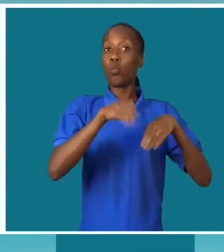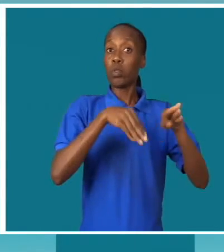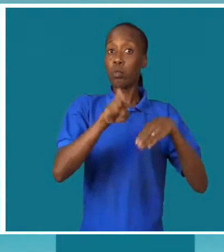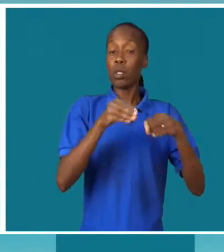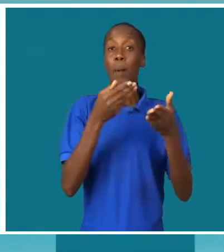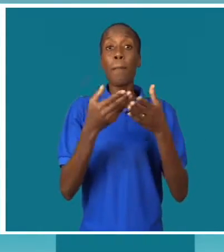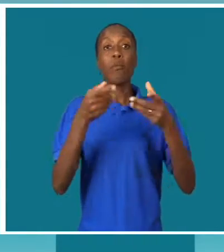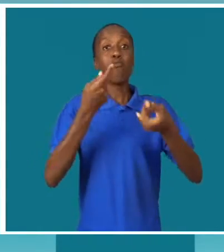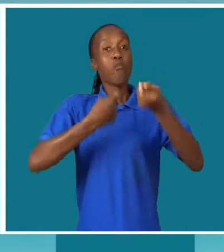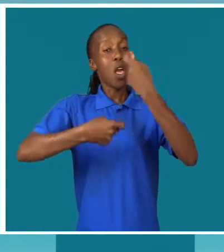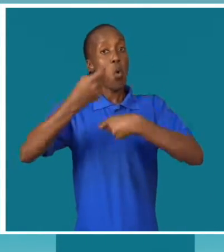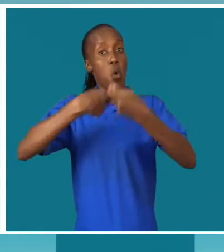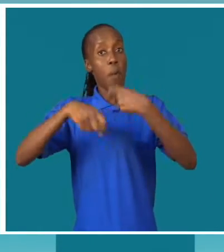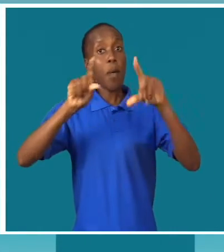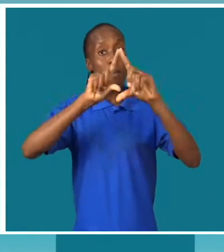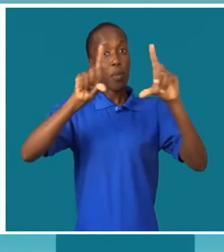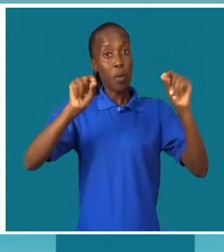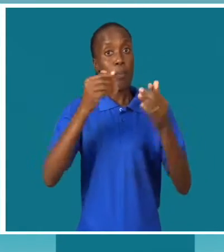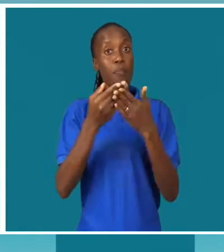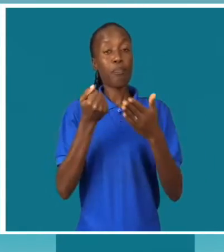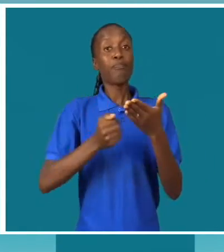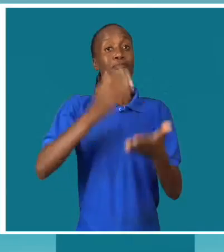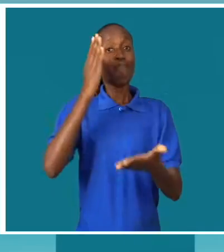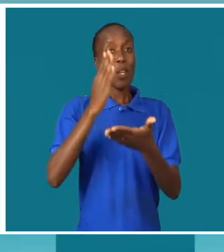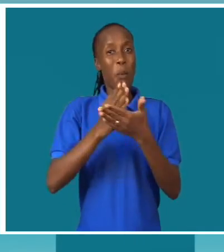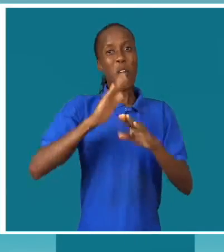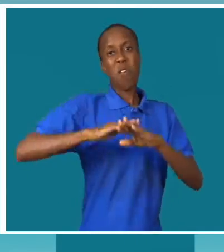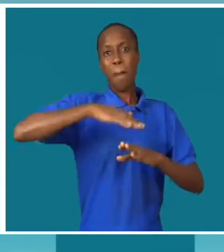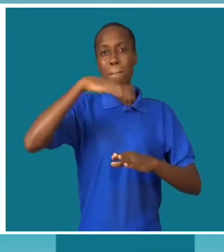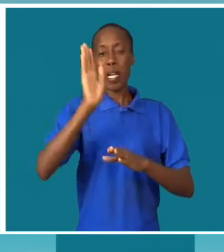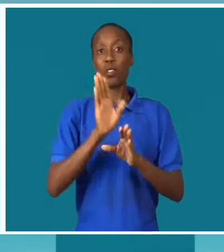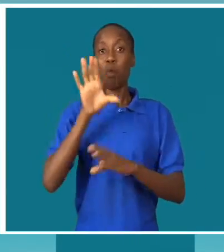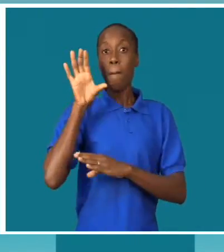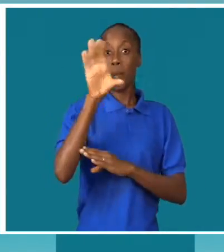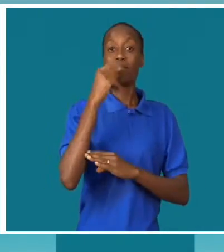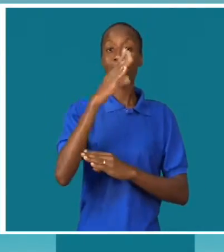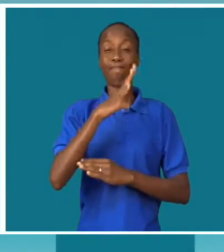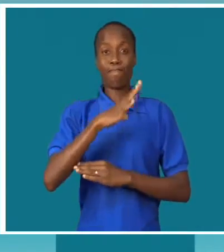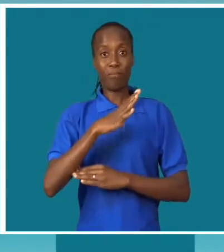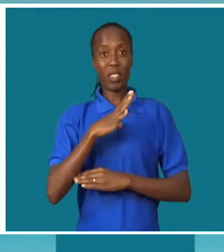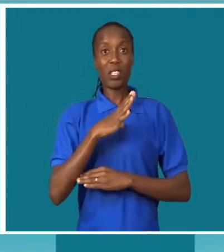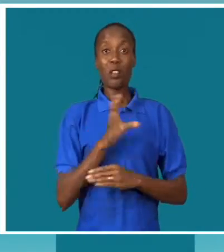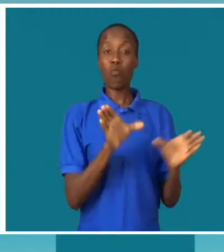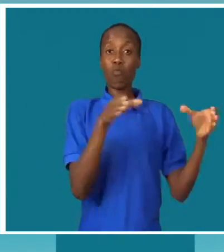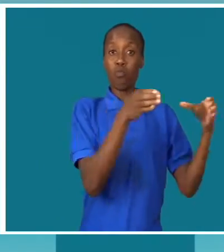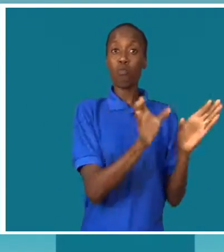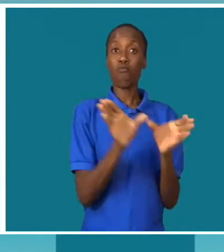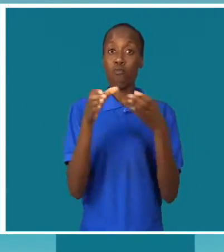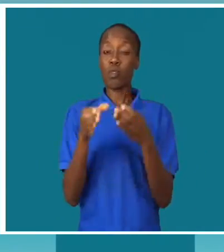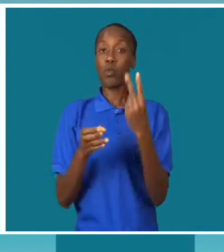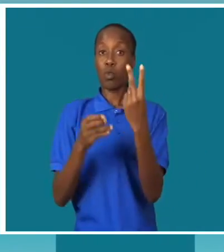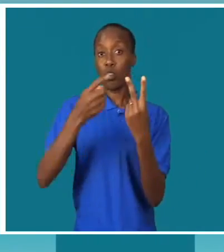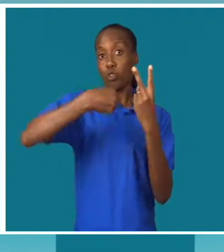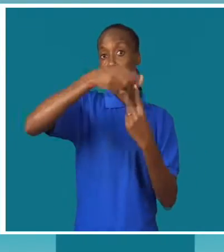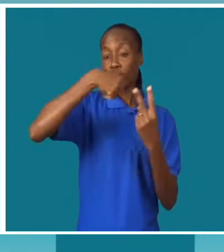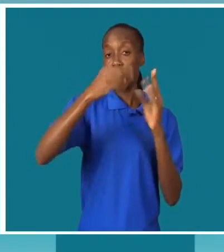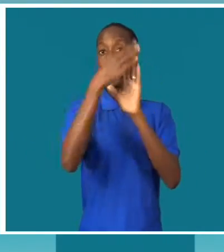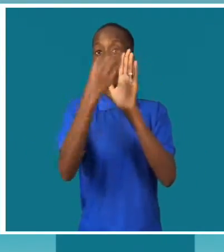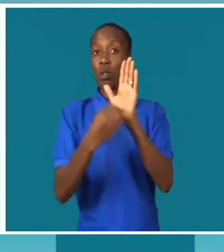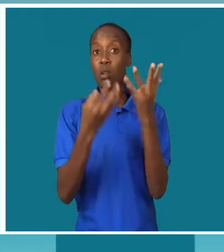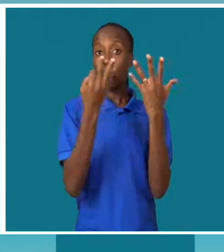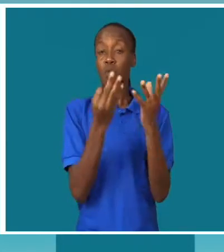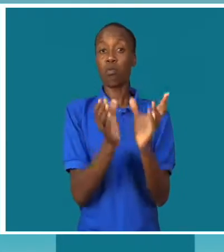Motivado por questões econômicas, a maior prova futebolista do país dividirá as equipas em dois grupos